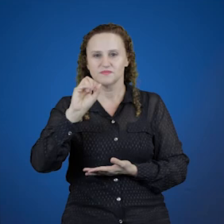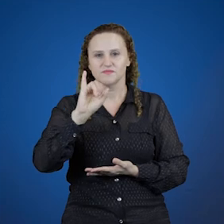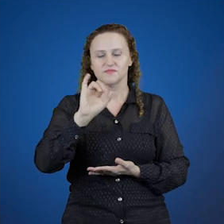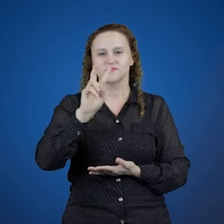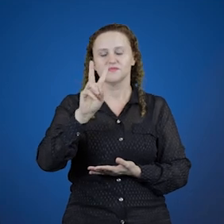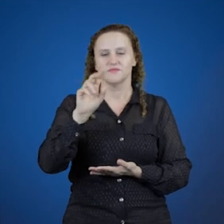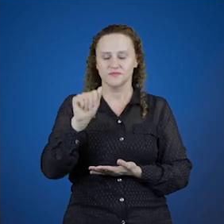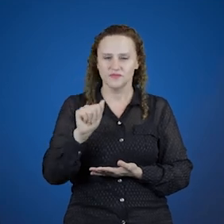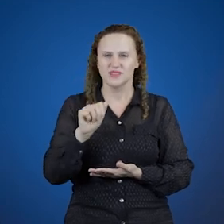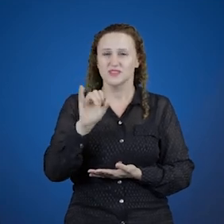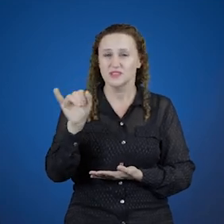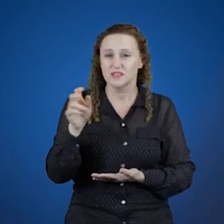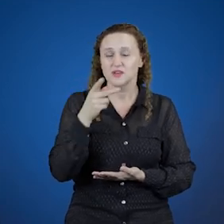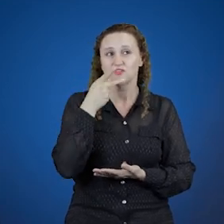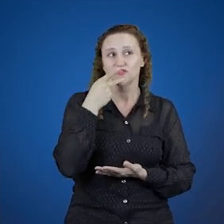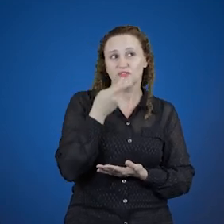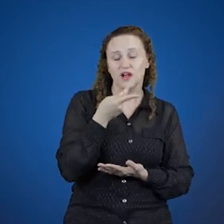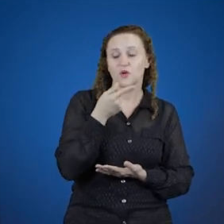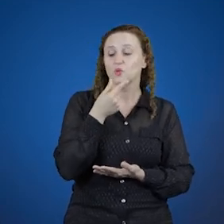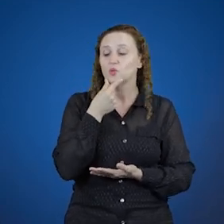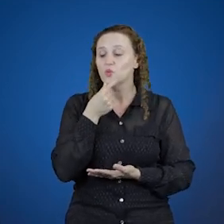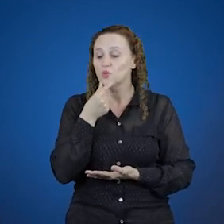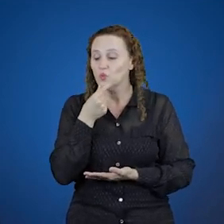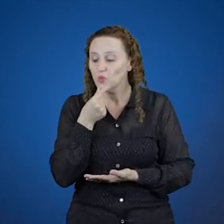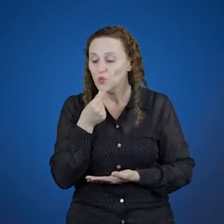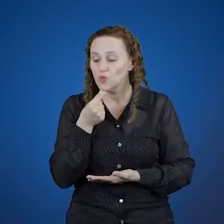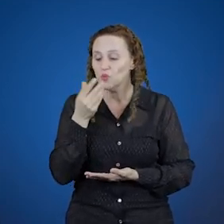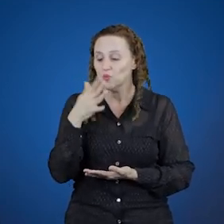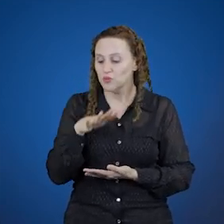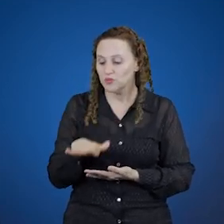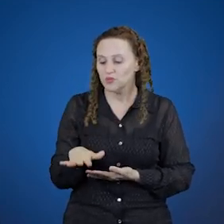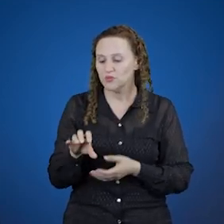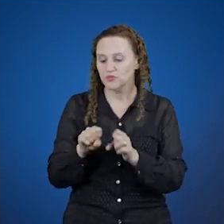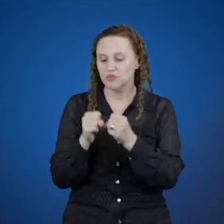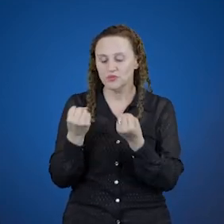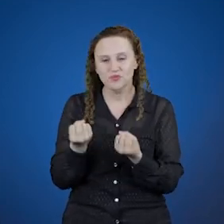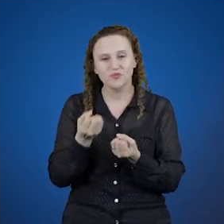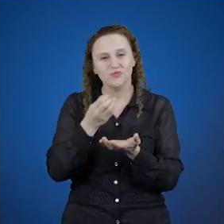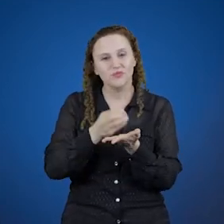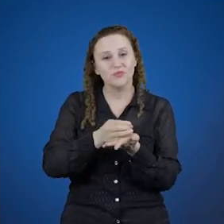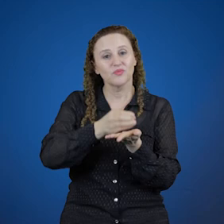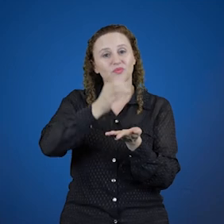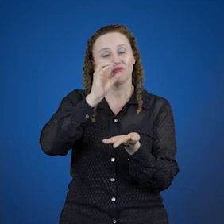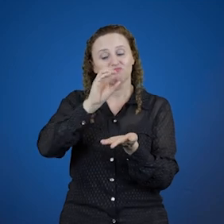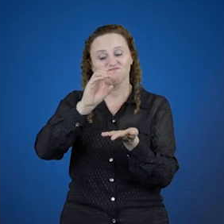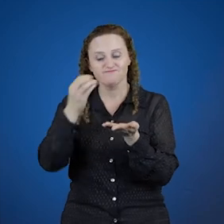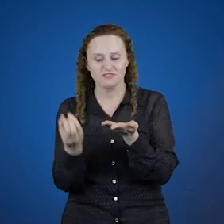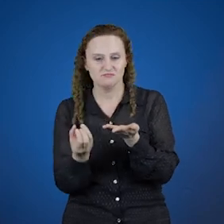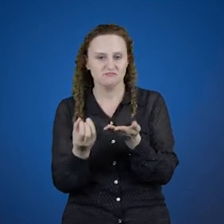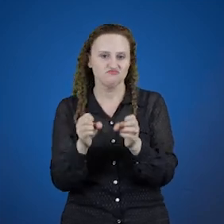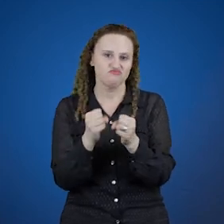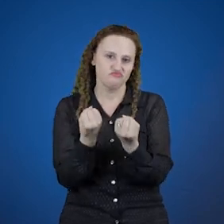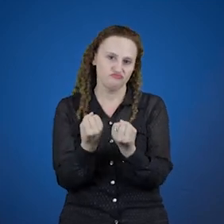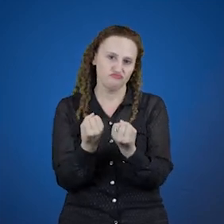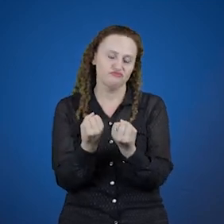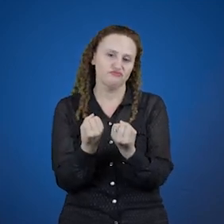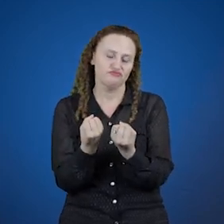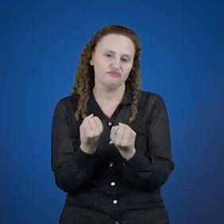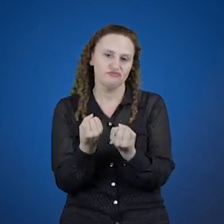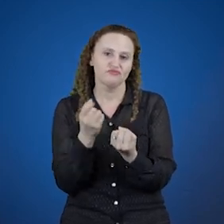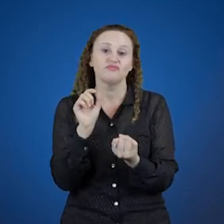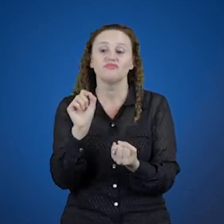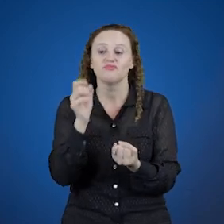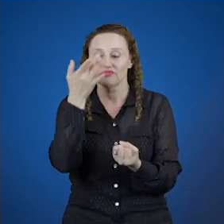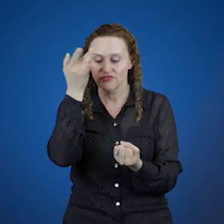meu velho exemplo aí de sala de aula se eu digo o menino quebrou o copo quem é o sujeito menino então